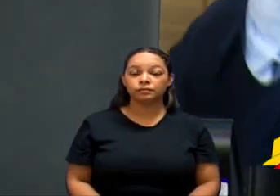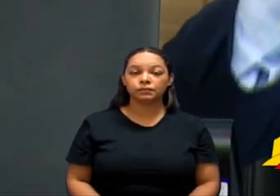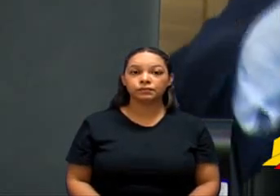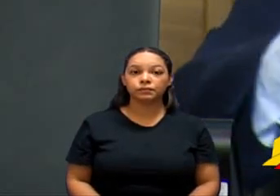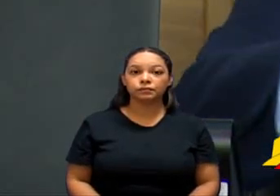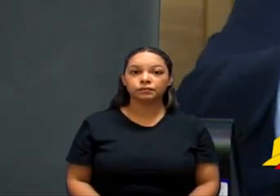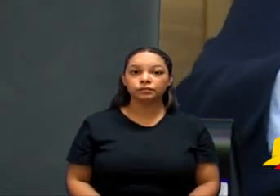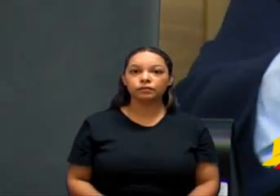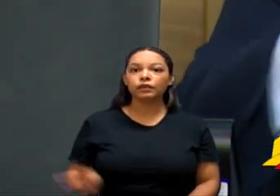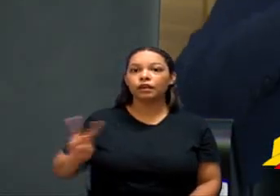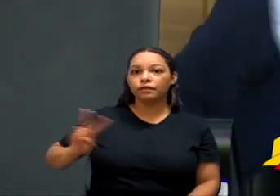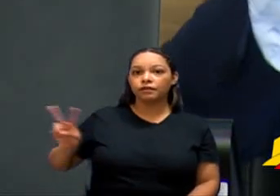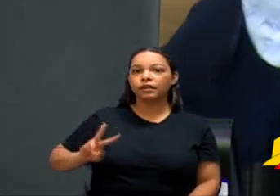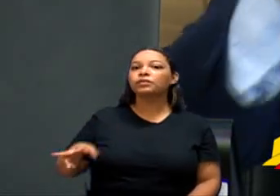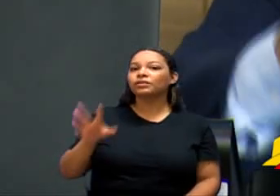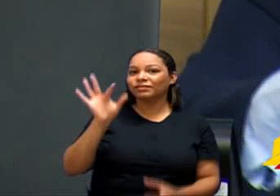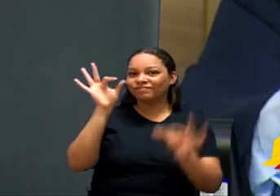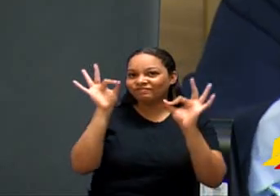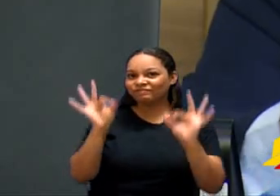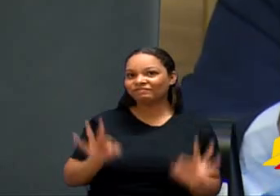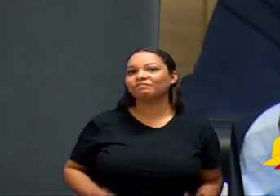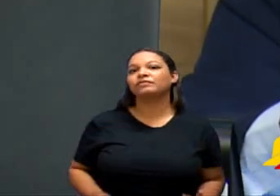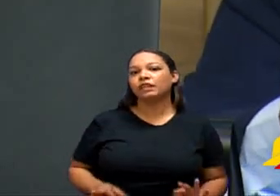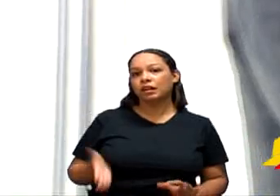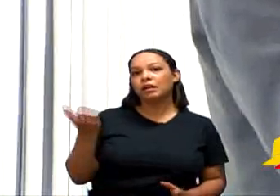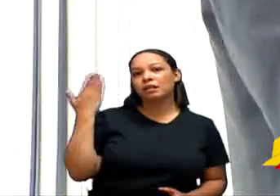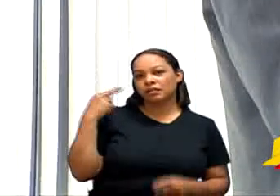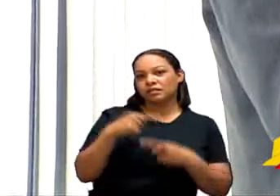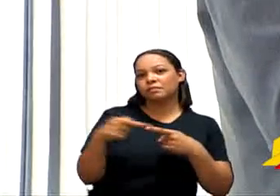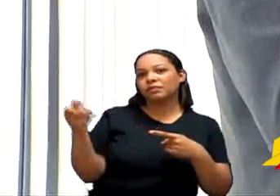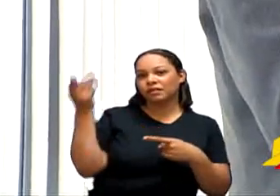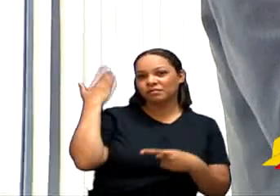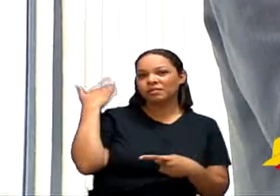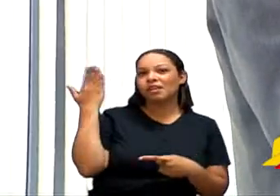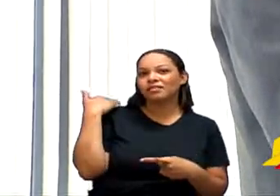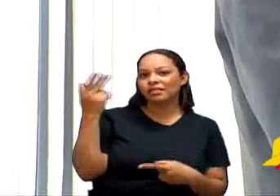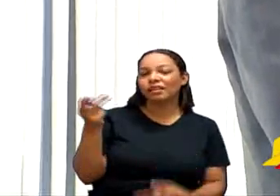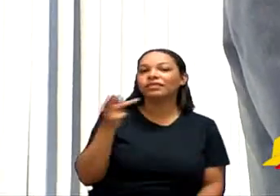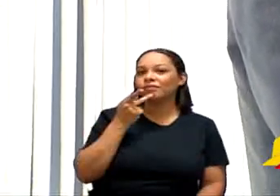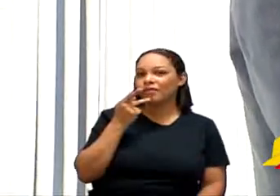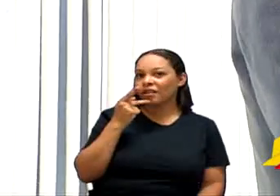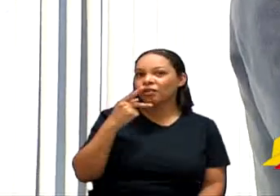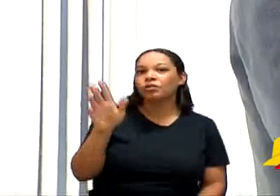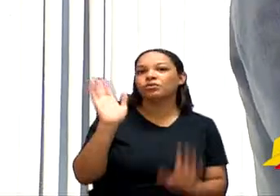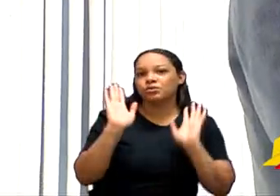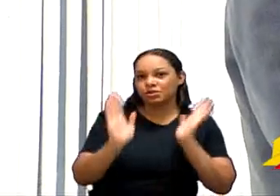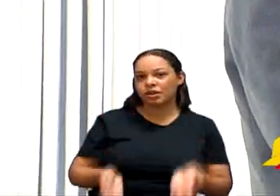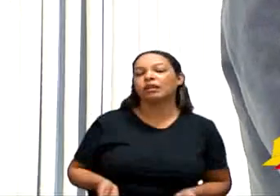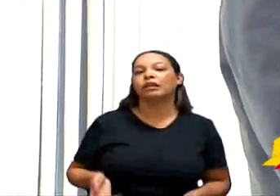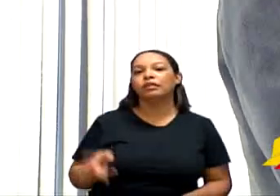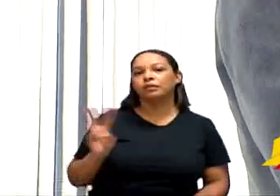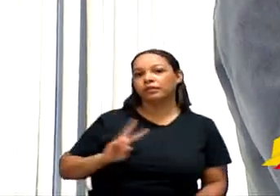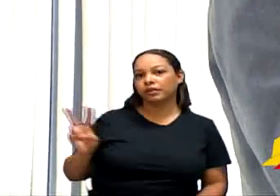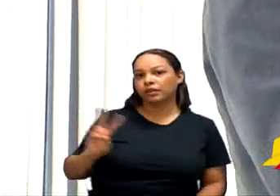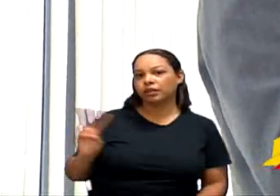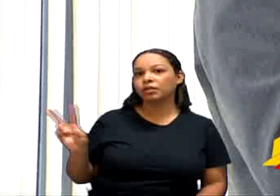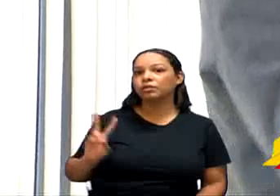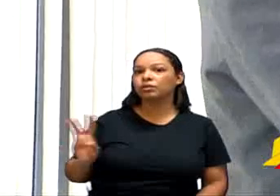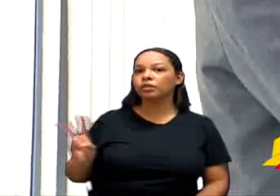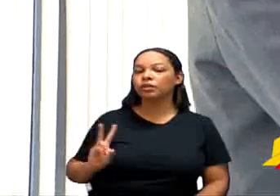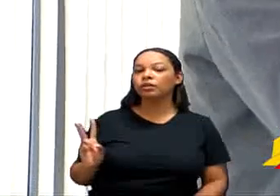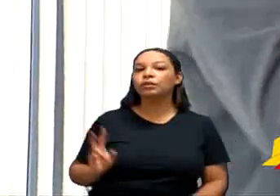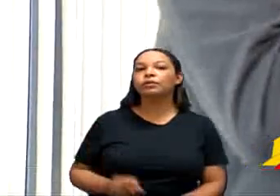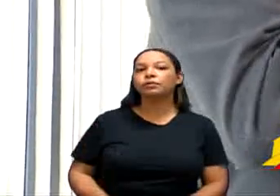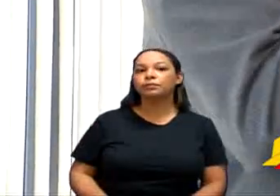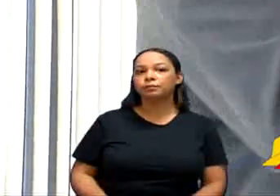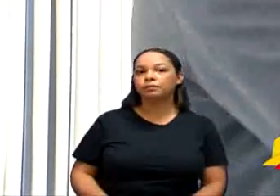A vereadora está coberta de razão. A semana passada, esse problema foi levantado pelo vereador Silvano Júnior e pelo vereador Rodrigo